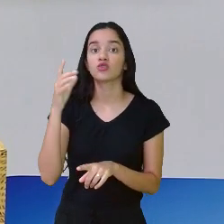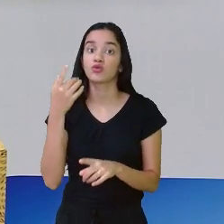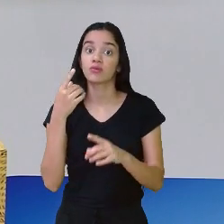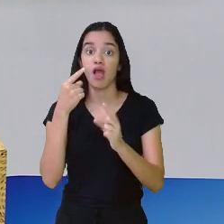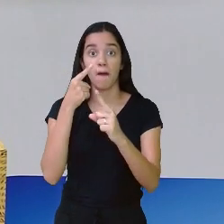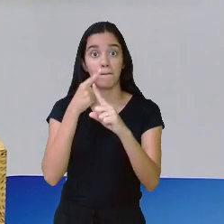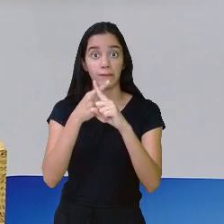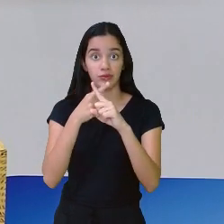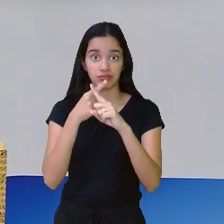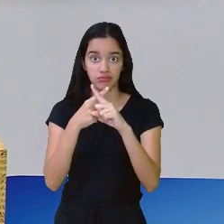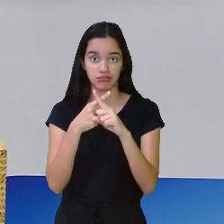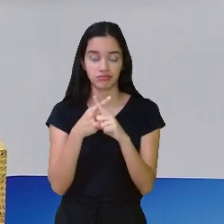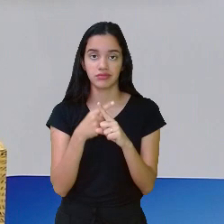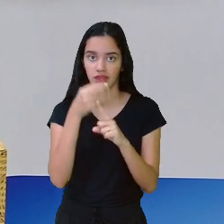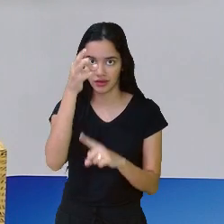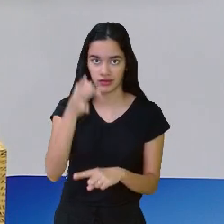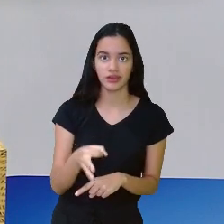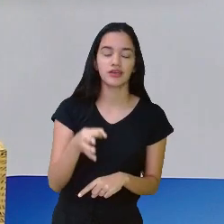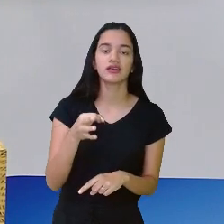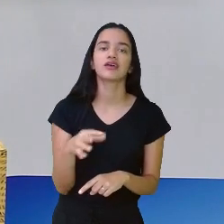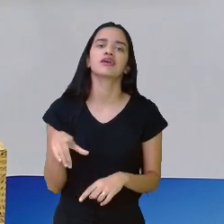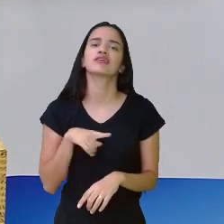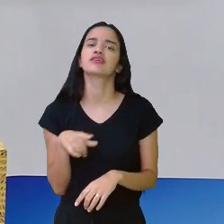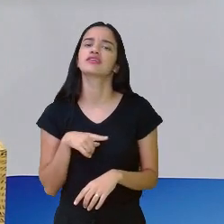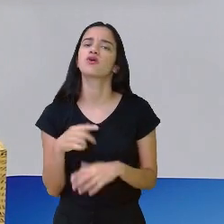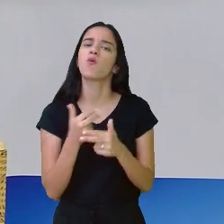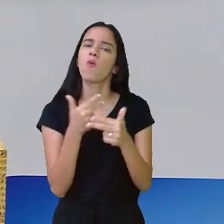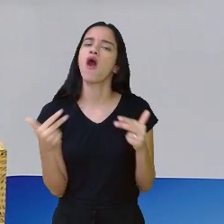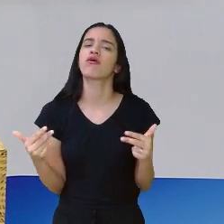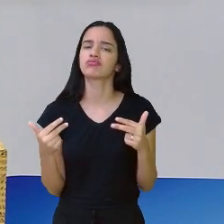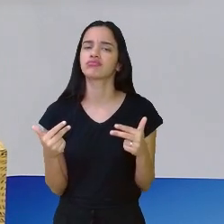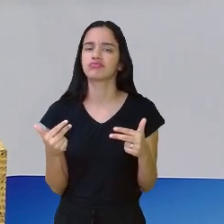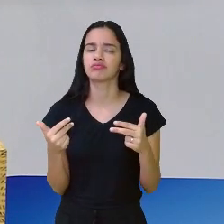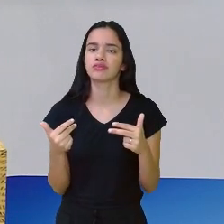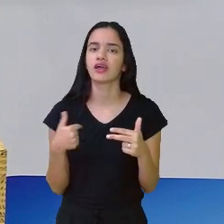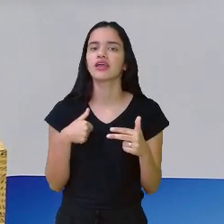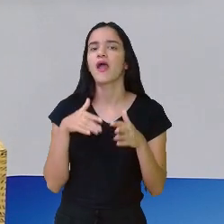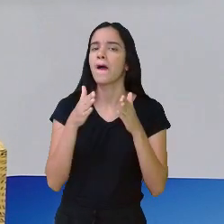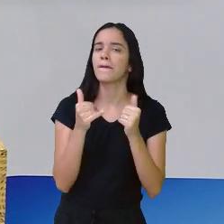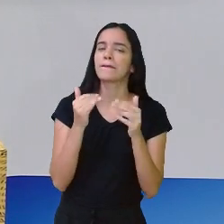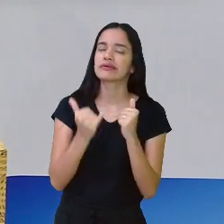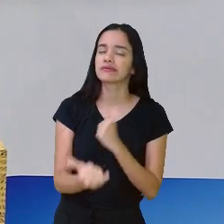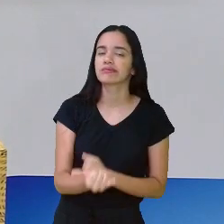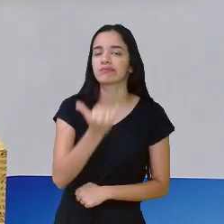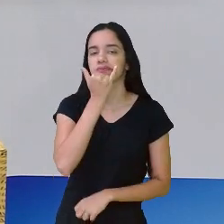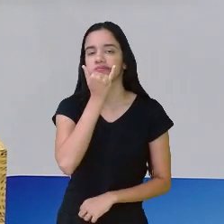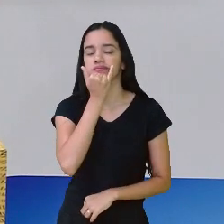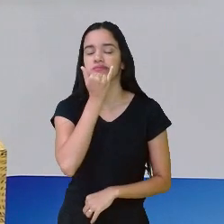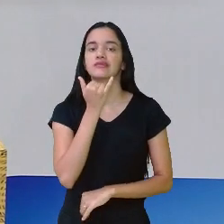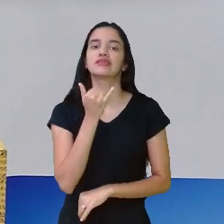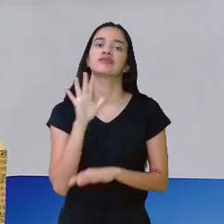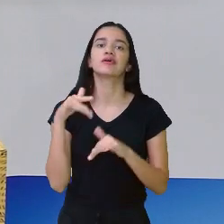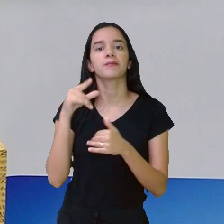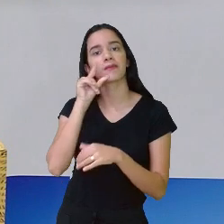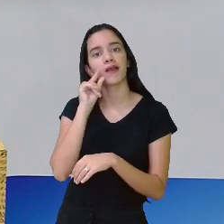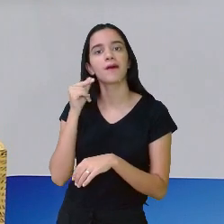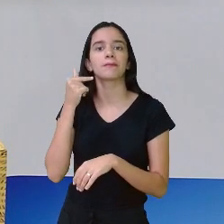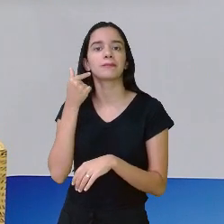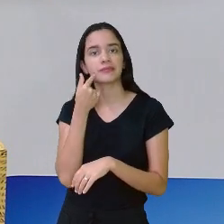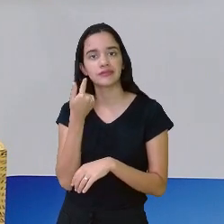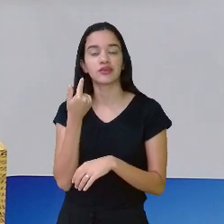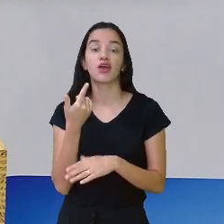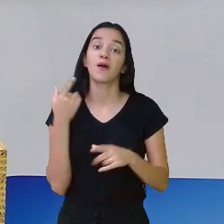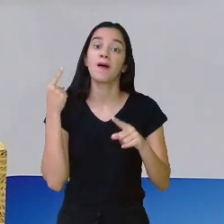a multiplicação. E tem um detalhe, crianças, que eu peço até perdão para a Midian,